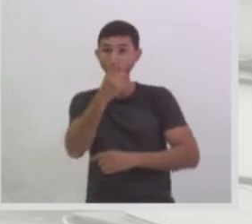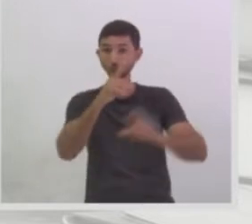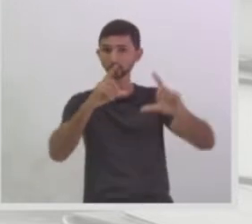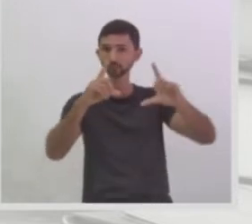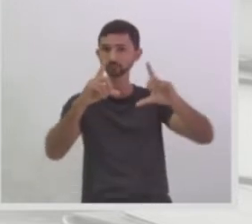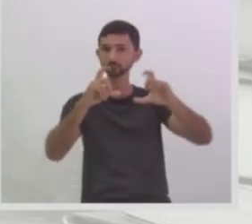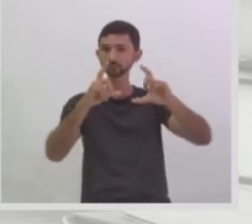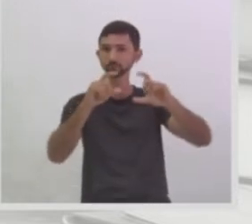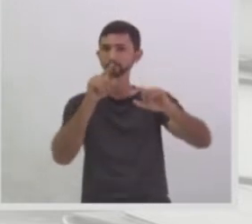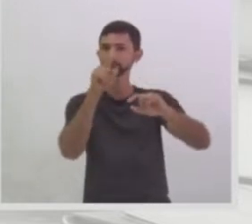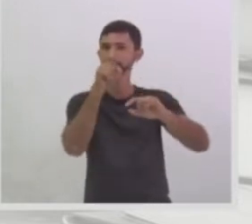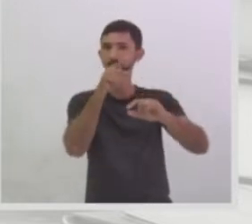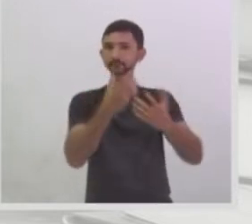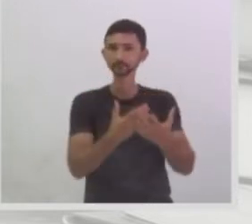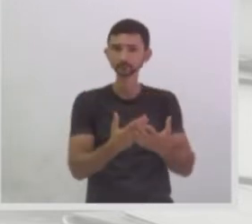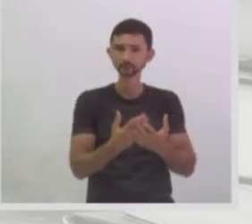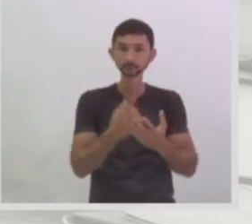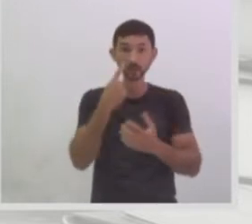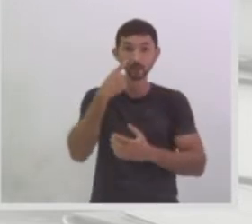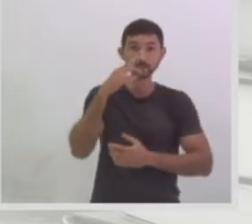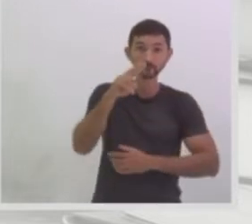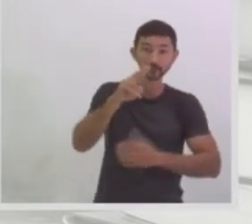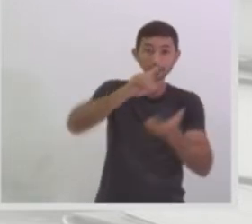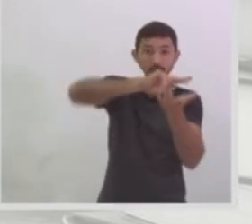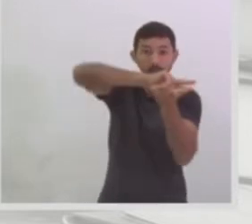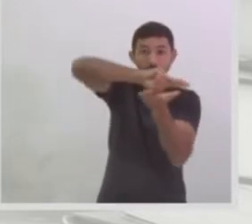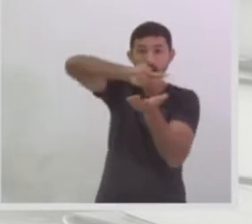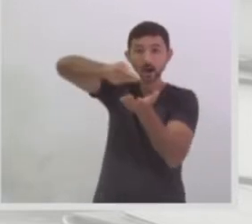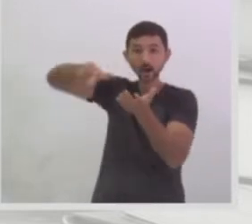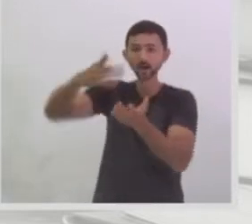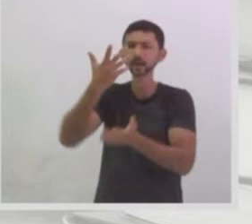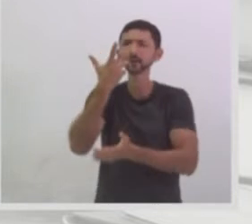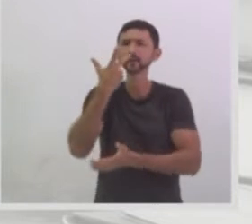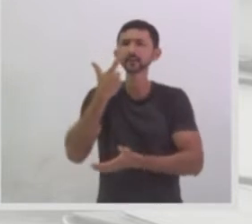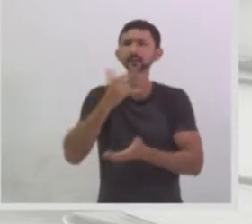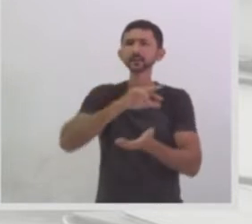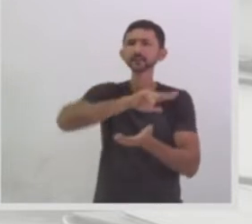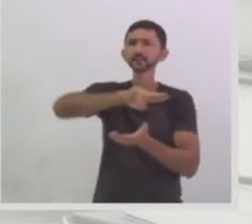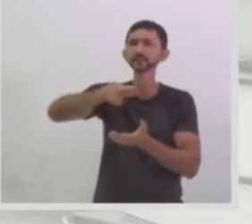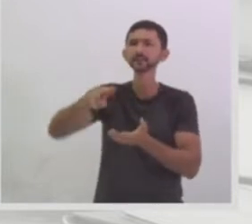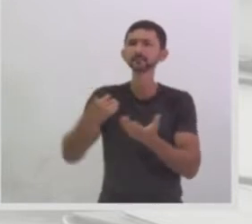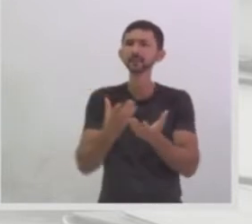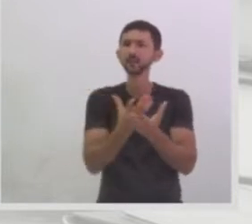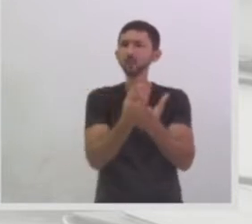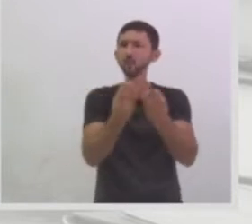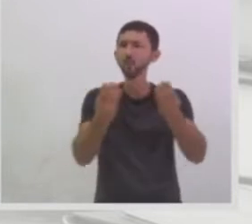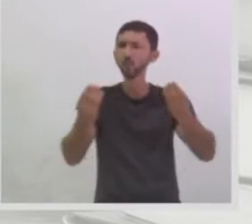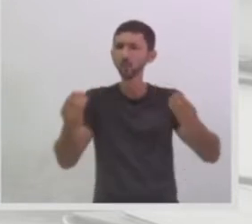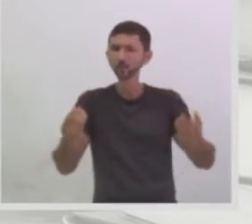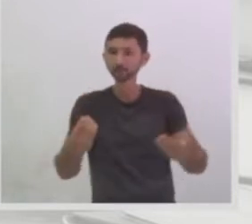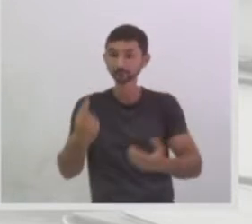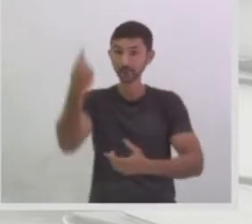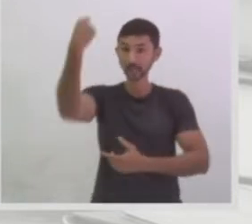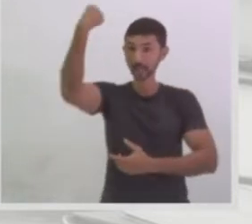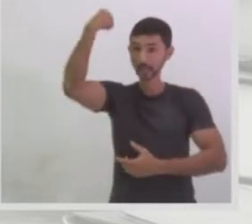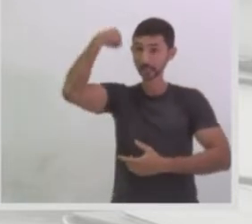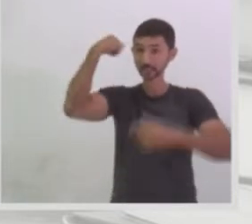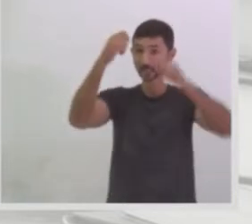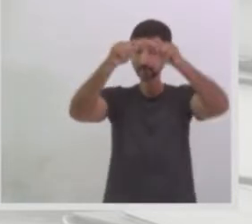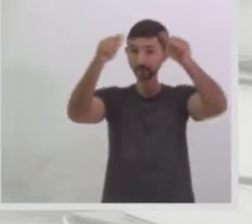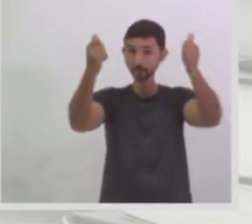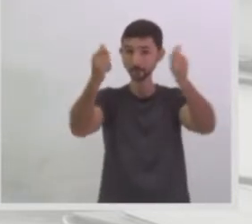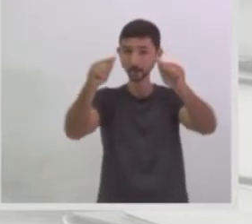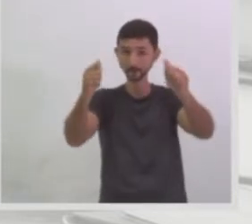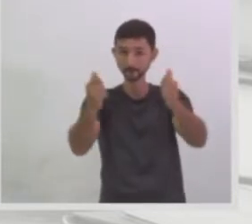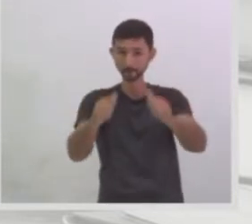vocês. Repare bem a diversidade dessas crianças que estão posando. Atrás tem um mapa, provavelmente é um mapa